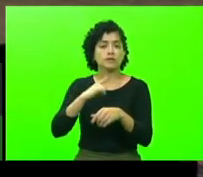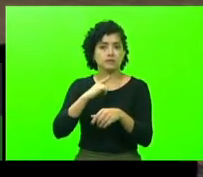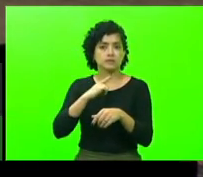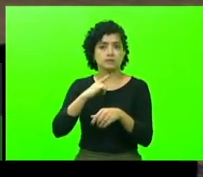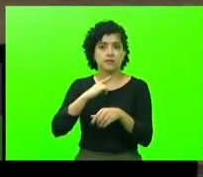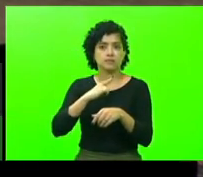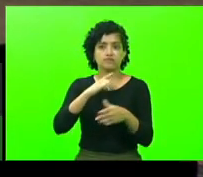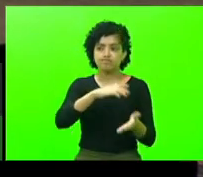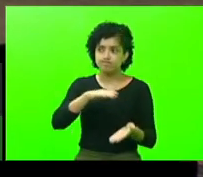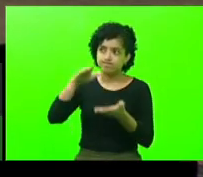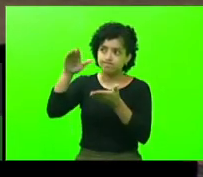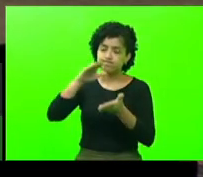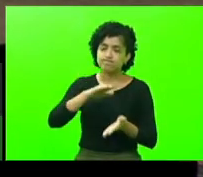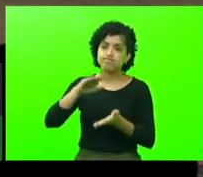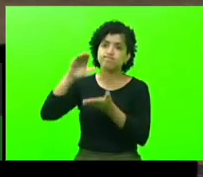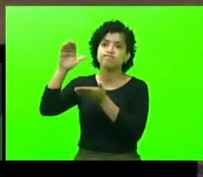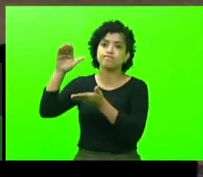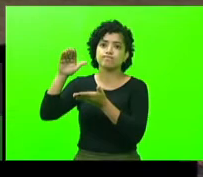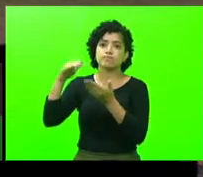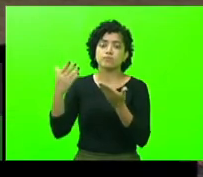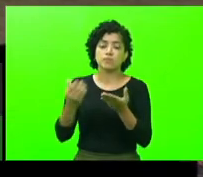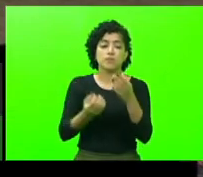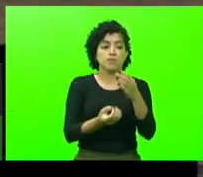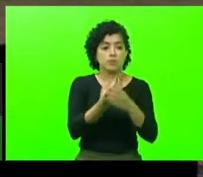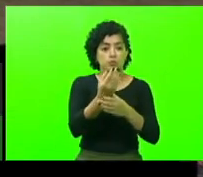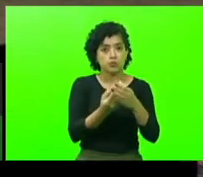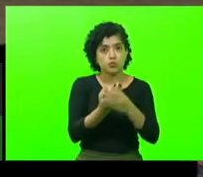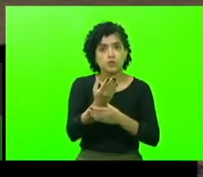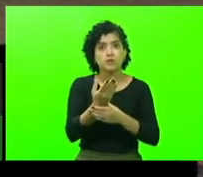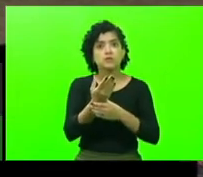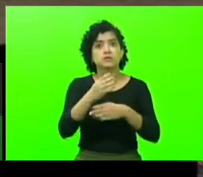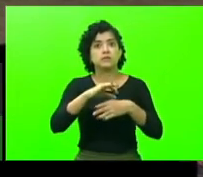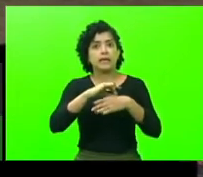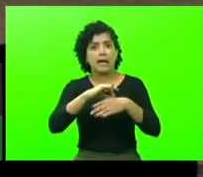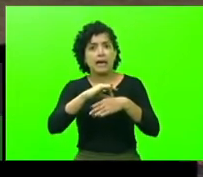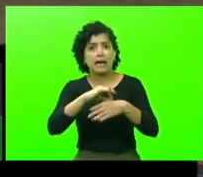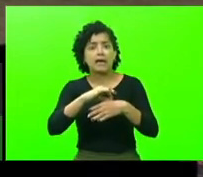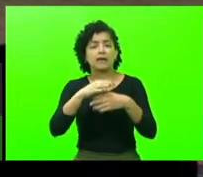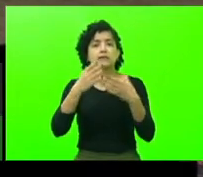É um estado que produz proteínas animais, que